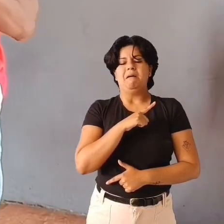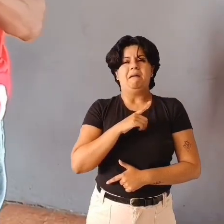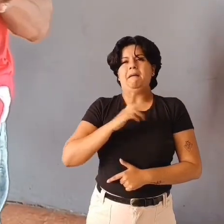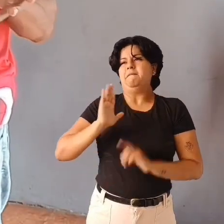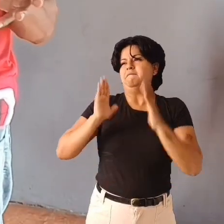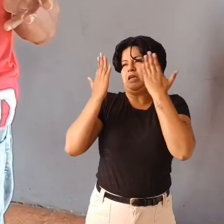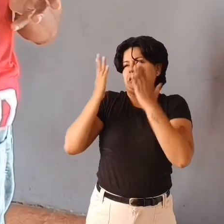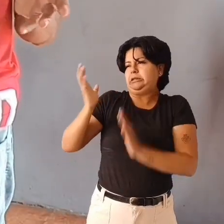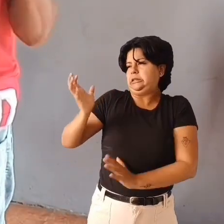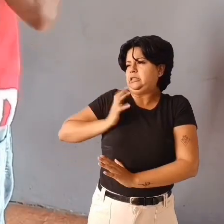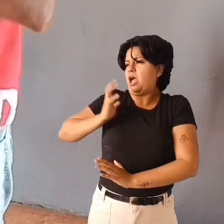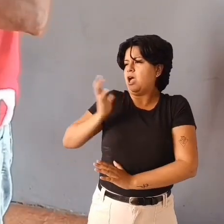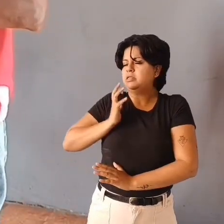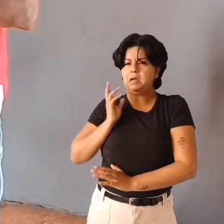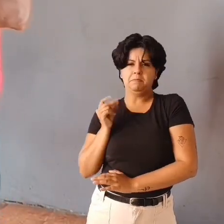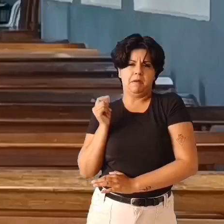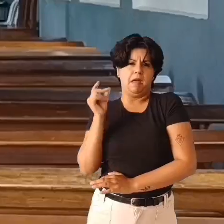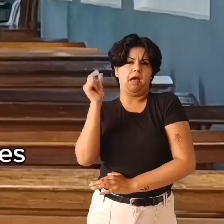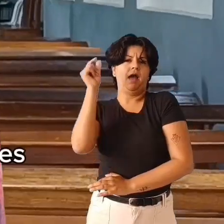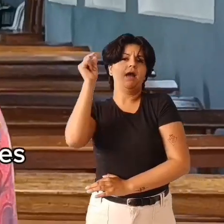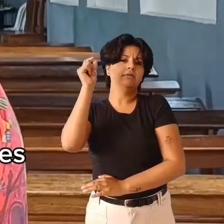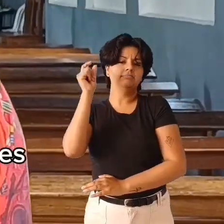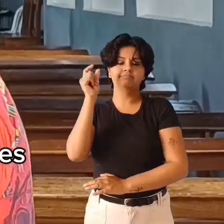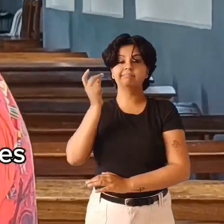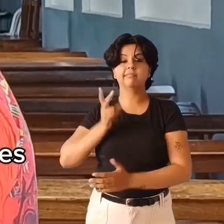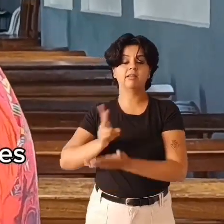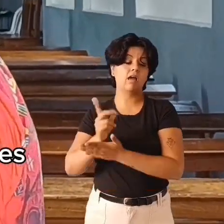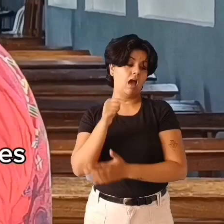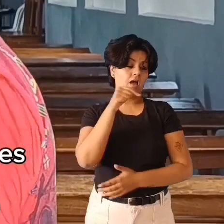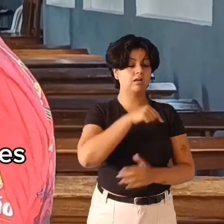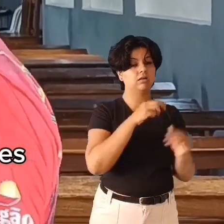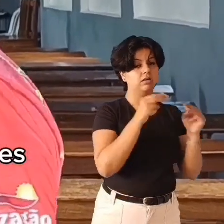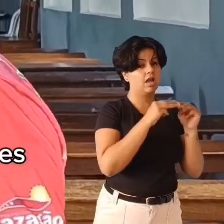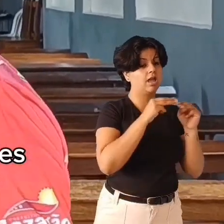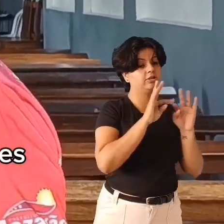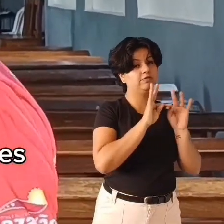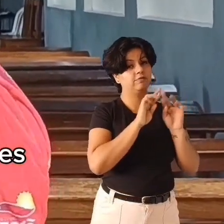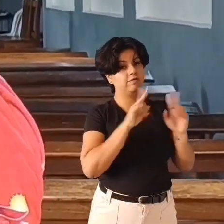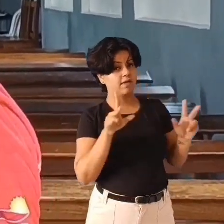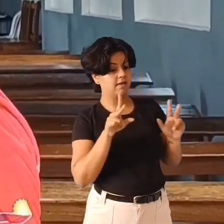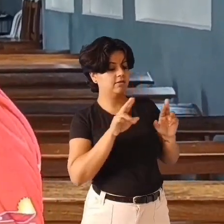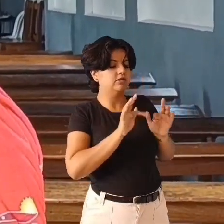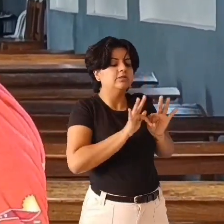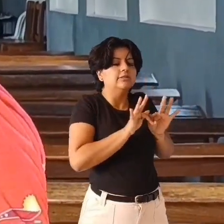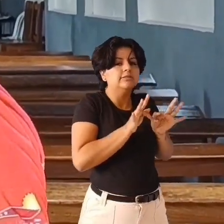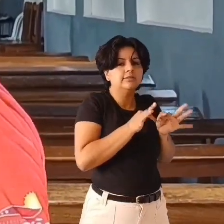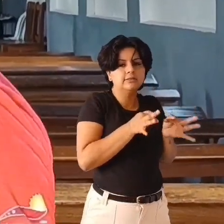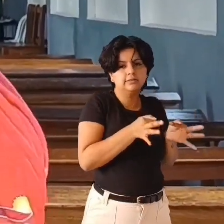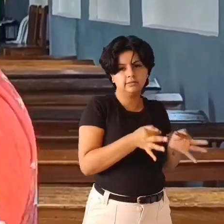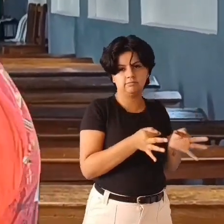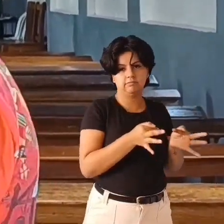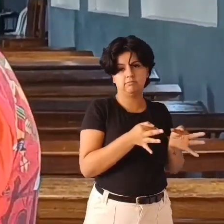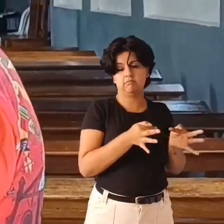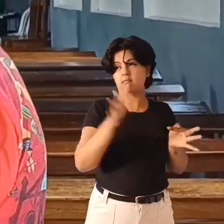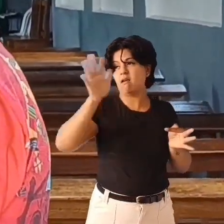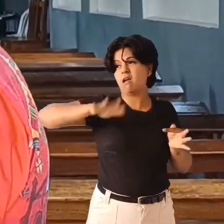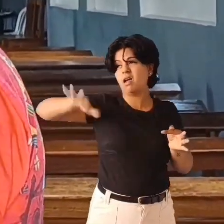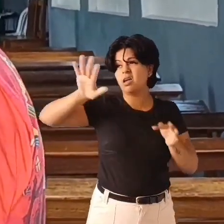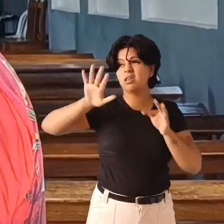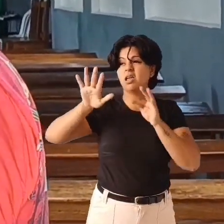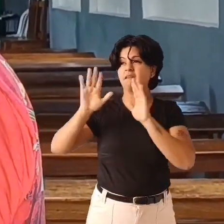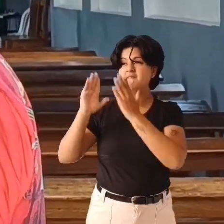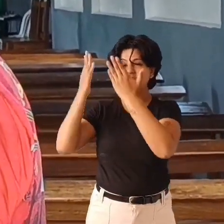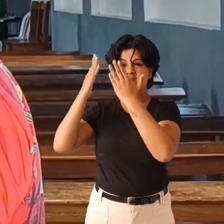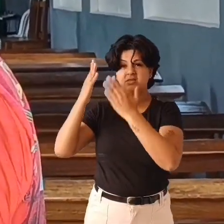ricas. A nossa não. A nossa é realizada por pessoas humildes. Por que muitas festas do Divino